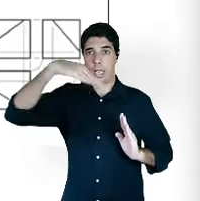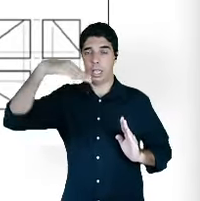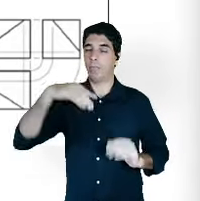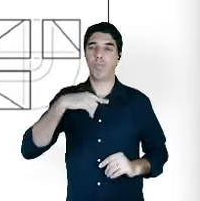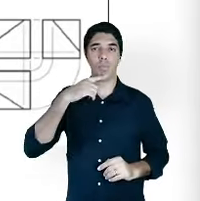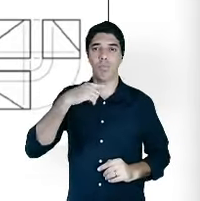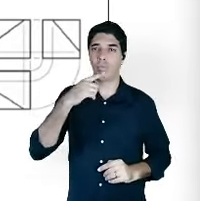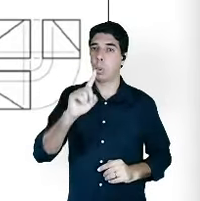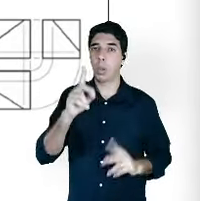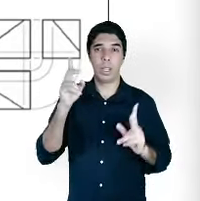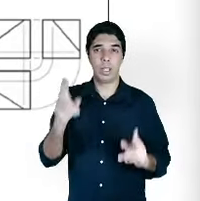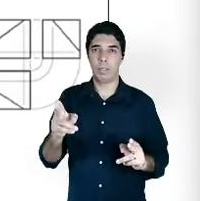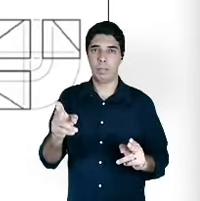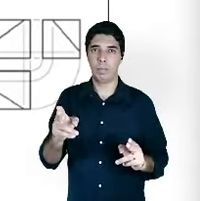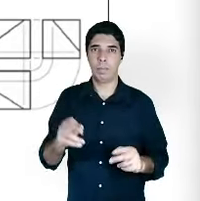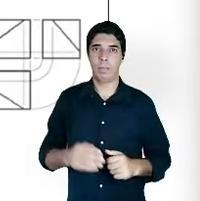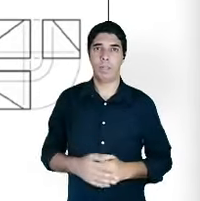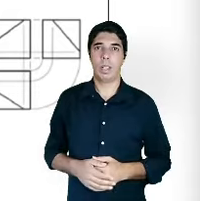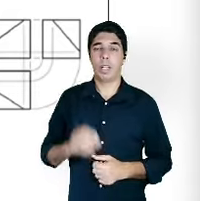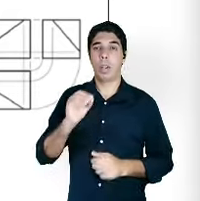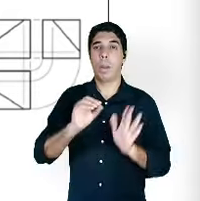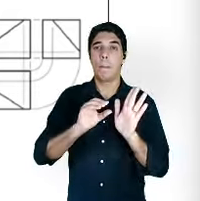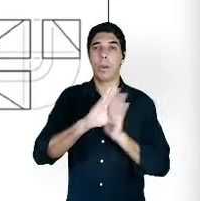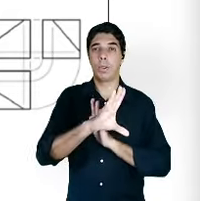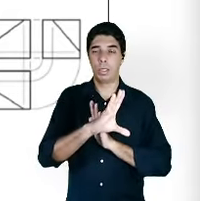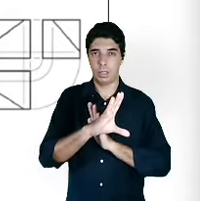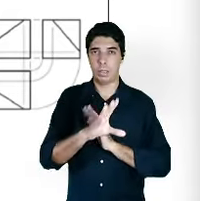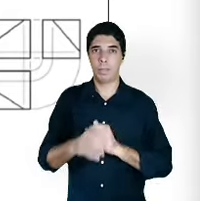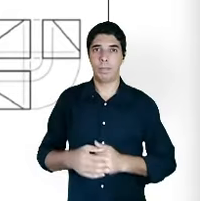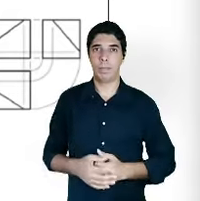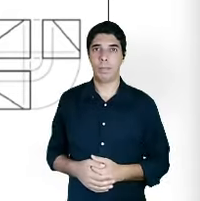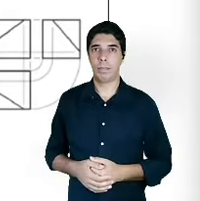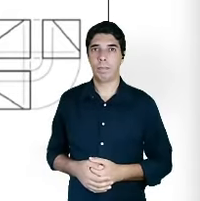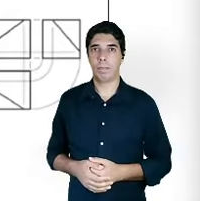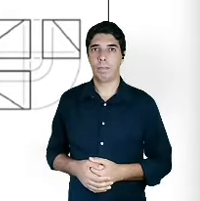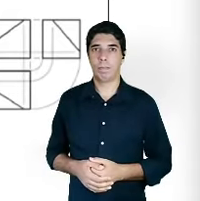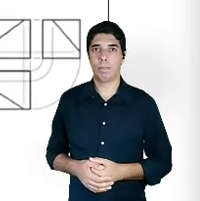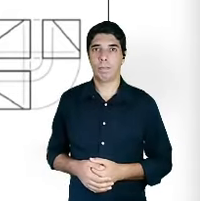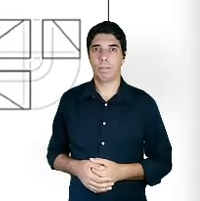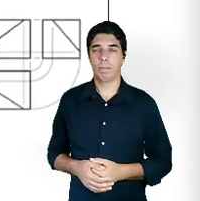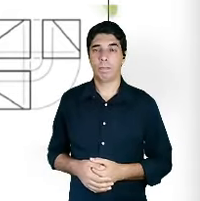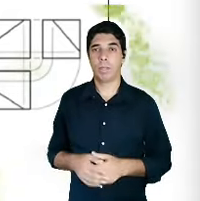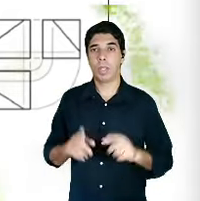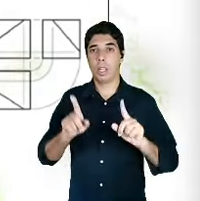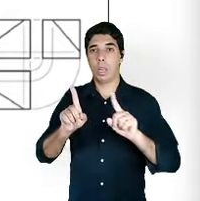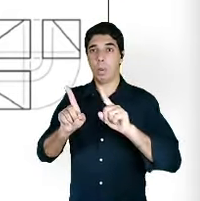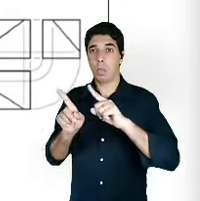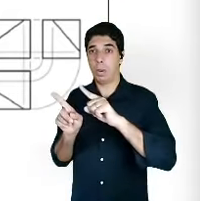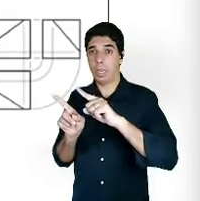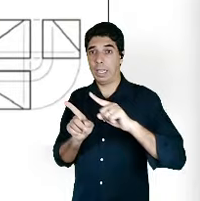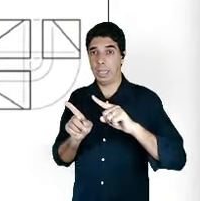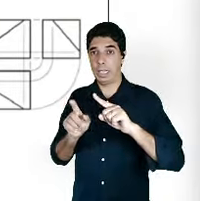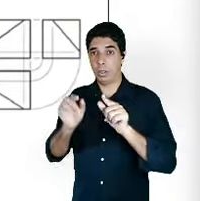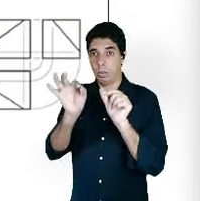a projeção horizontal, é esse comprimentozinho aqui. Da mesma forma que esse comprimento não vai representar o